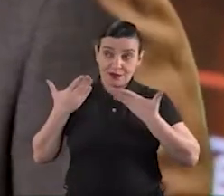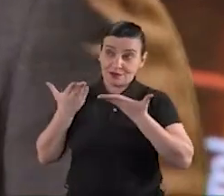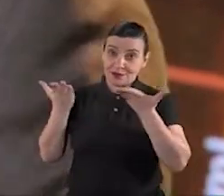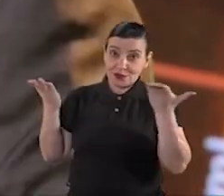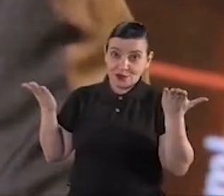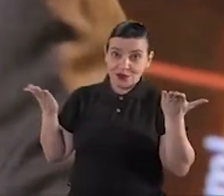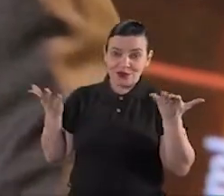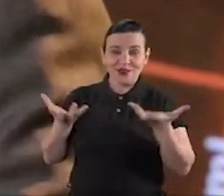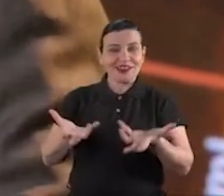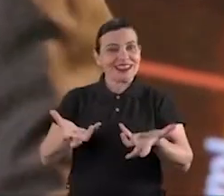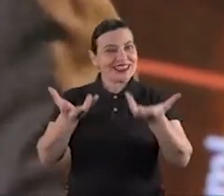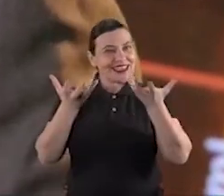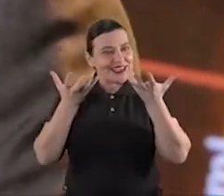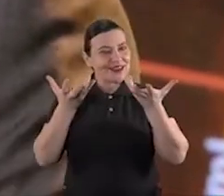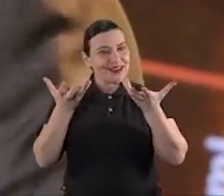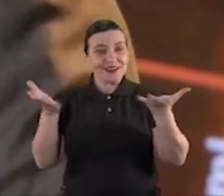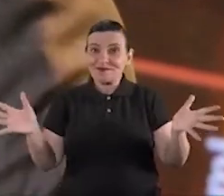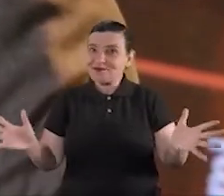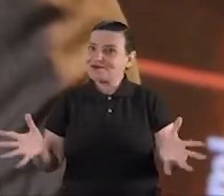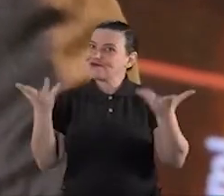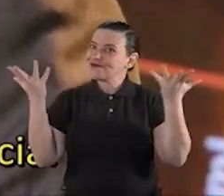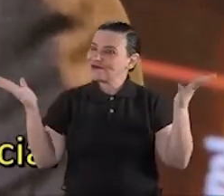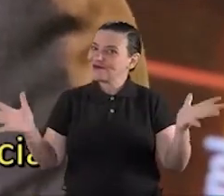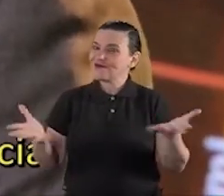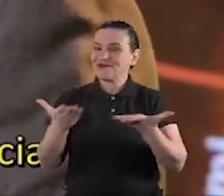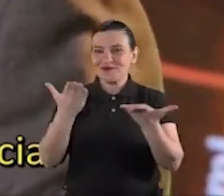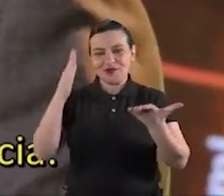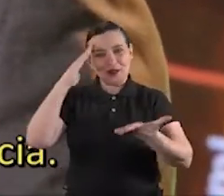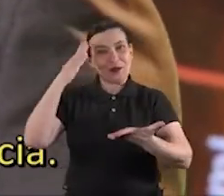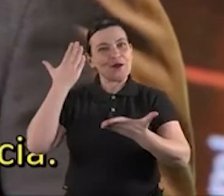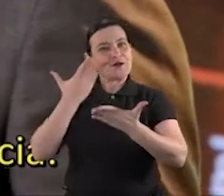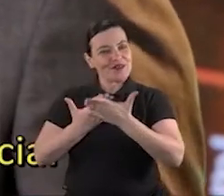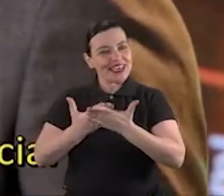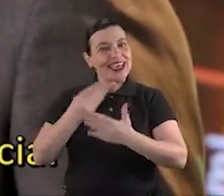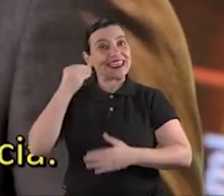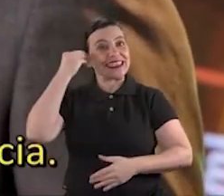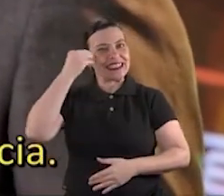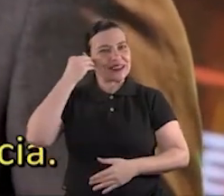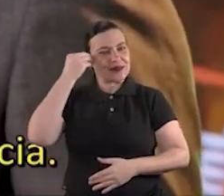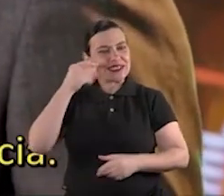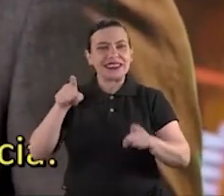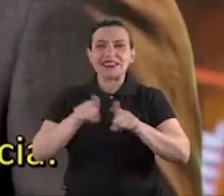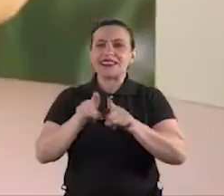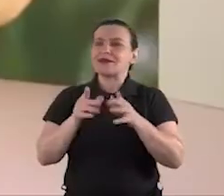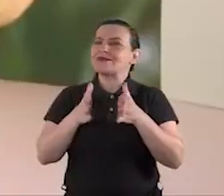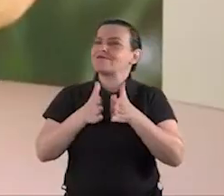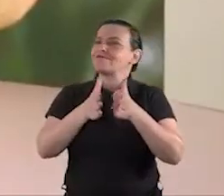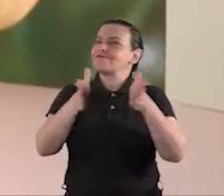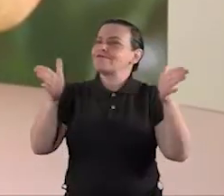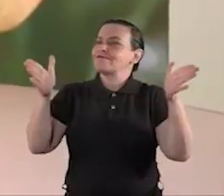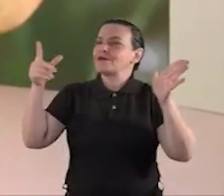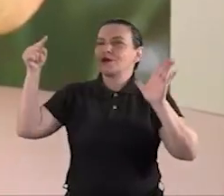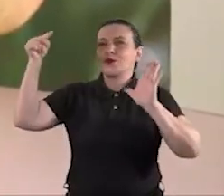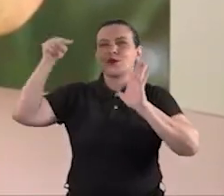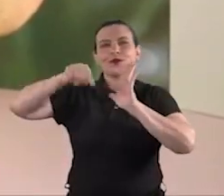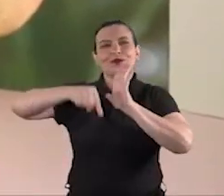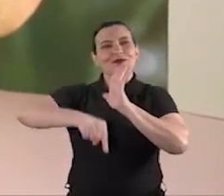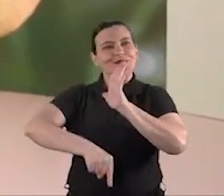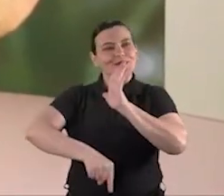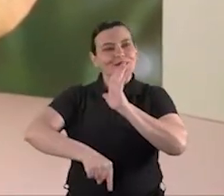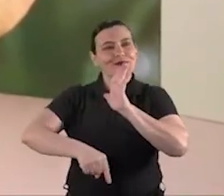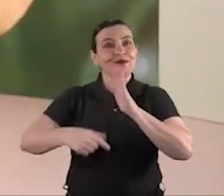dos outros eu gostaria de incentivar você a confiar em nossa própria experiência e ampliar a profundidade dessa experiência